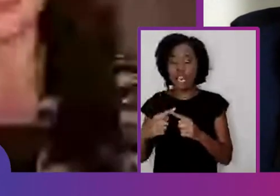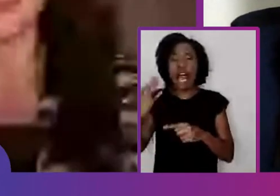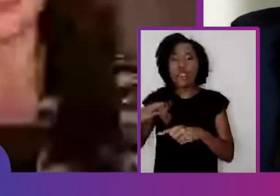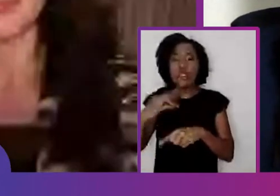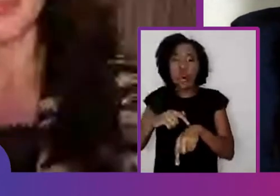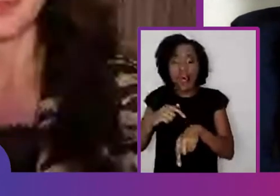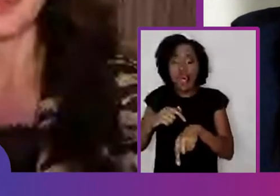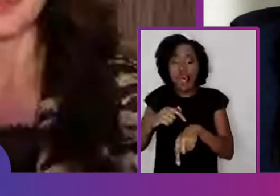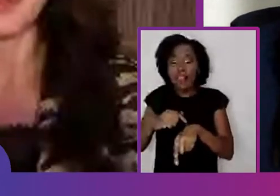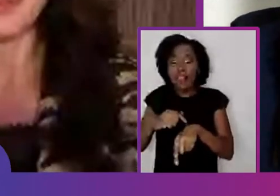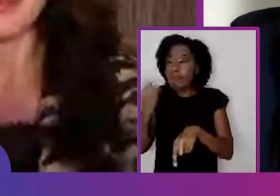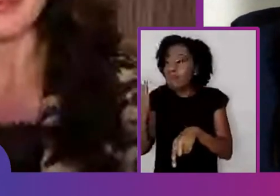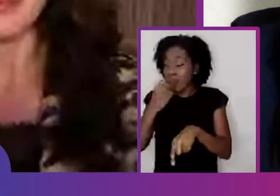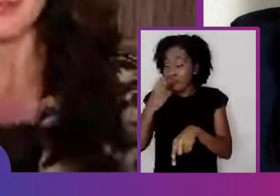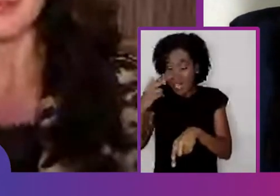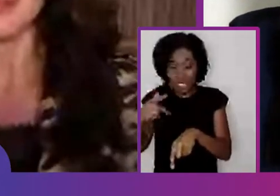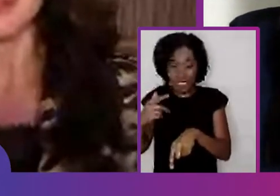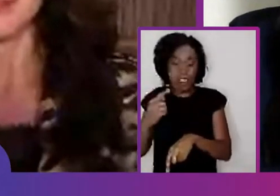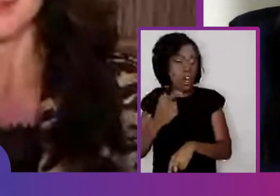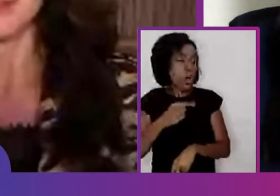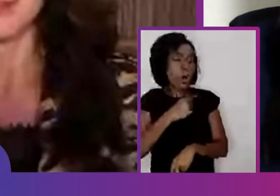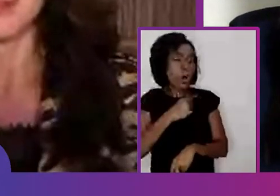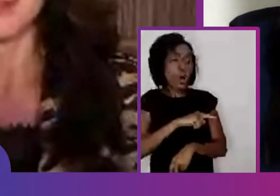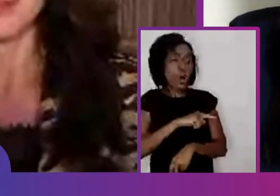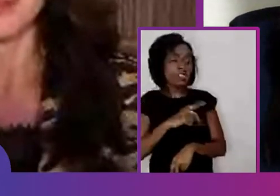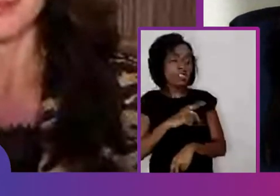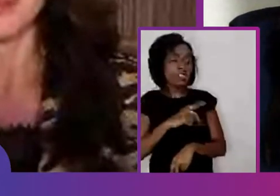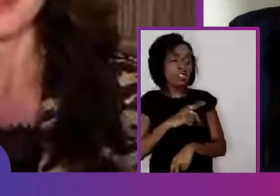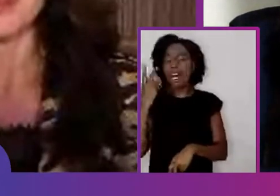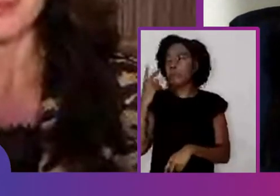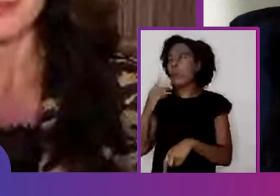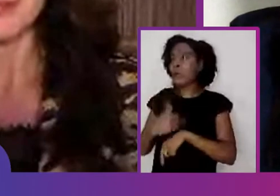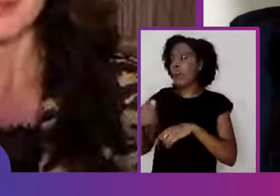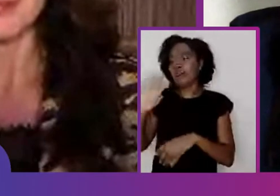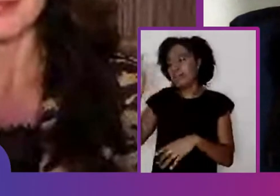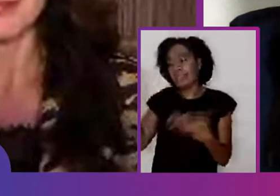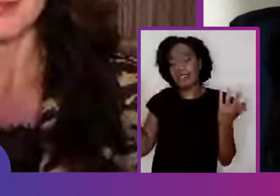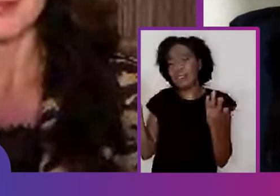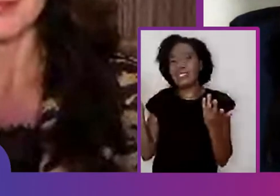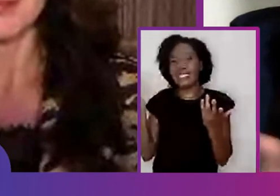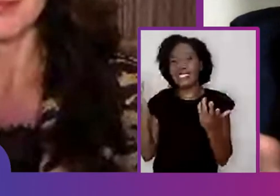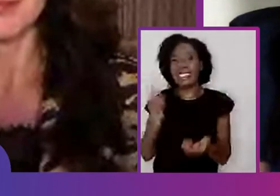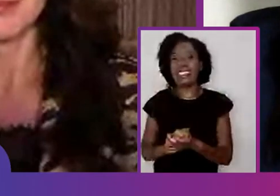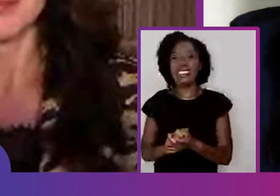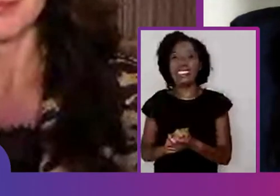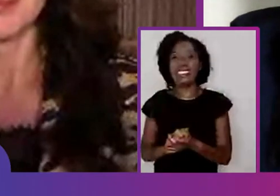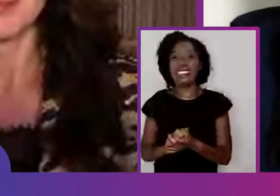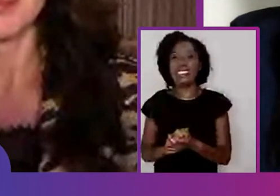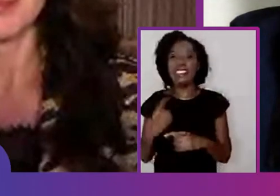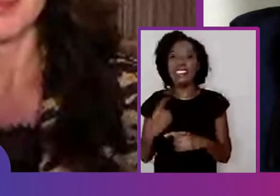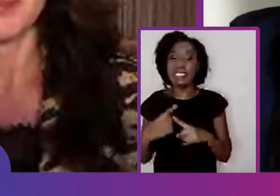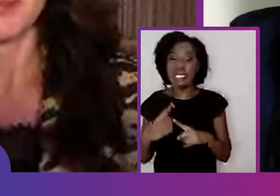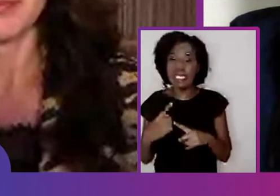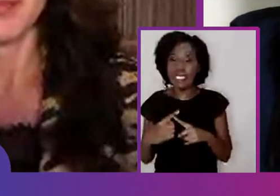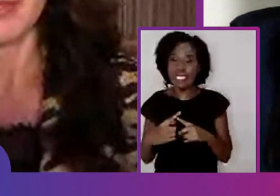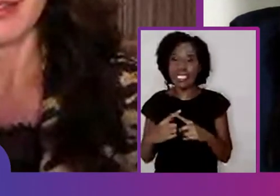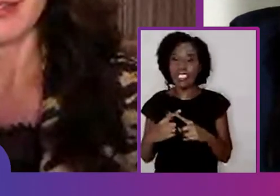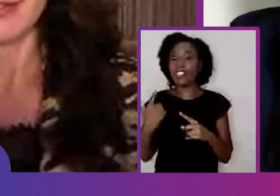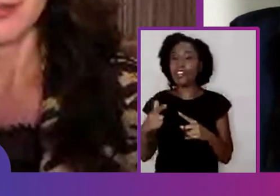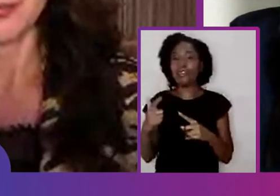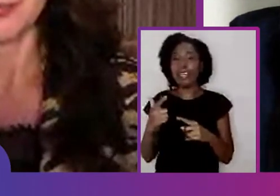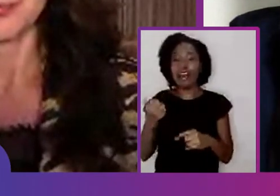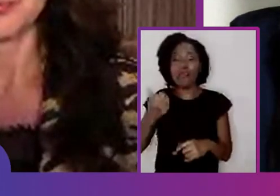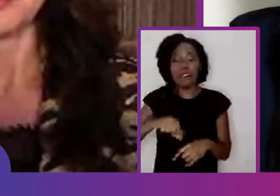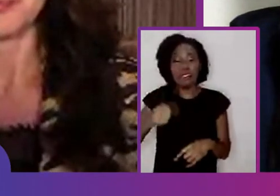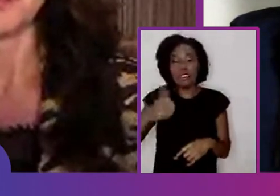ah, isso é normal. Por quê? Porque a gente não vem com avaliadores absolutos da vida. Toda a nossa avaliação da vida é relativa.